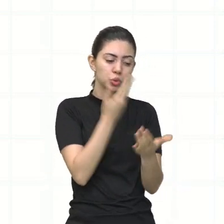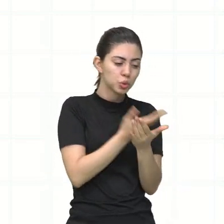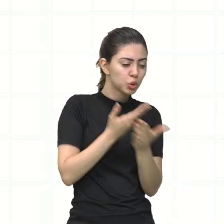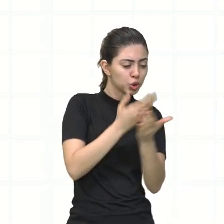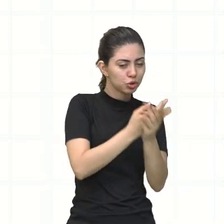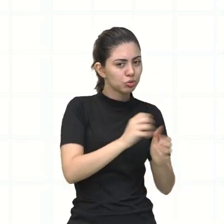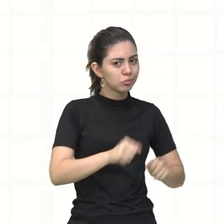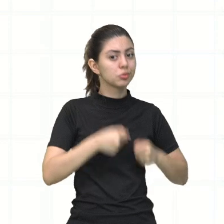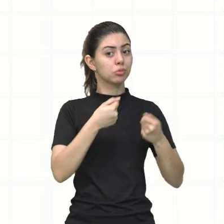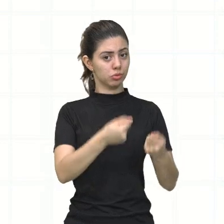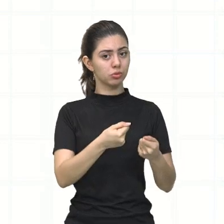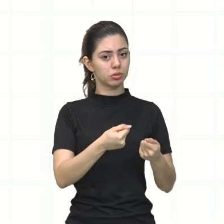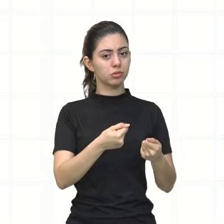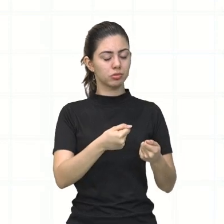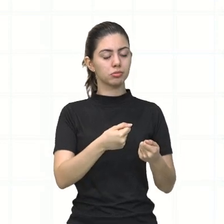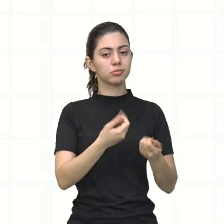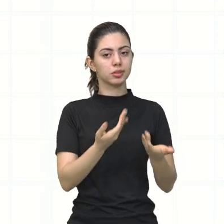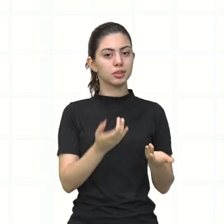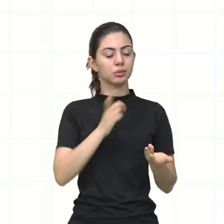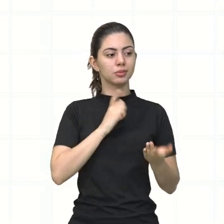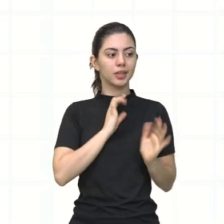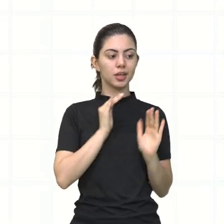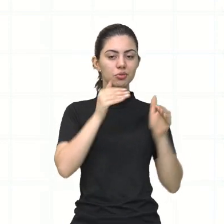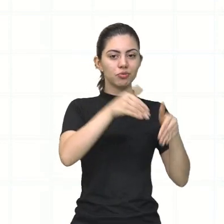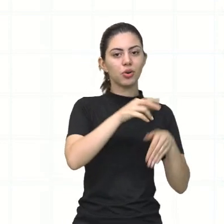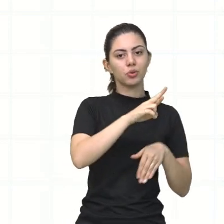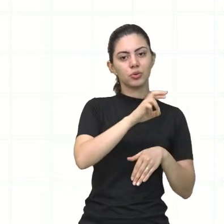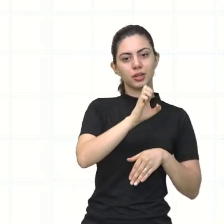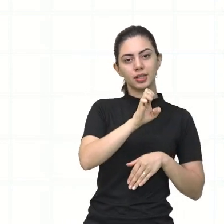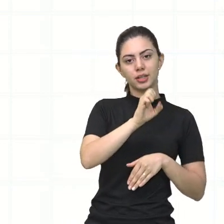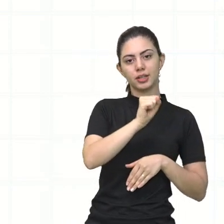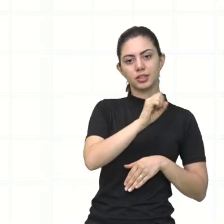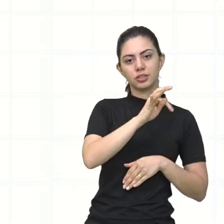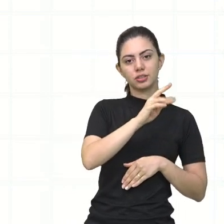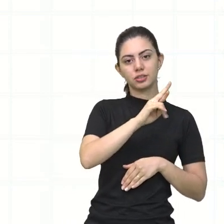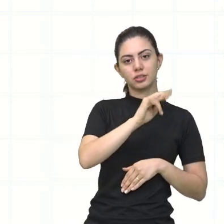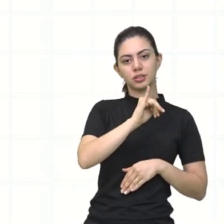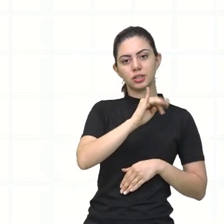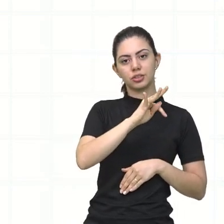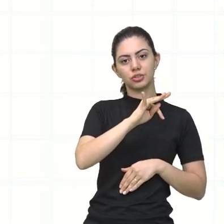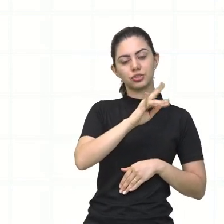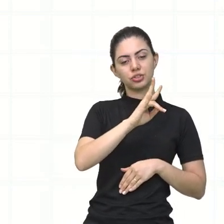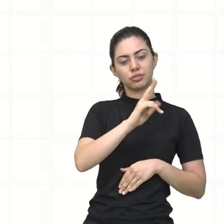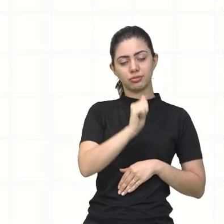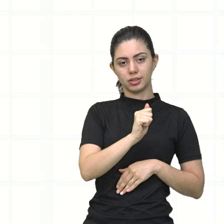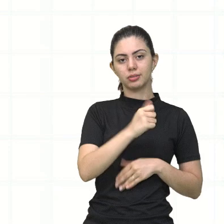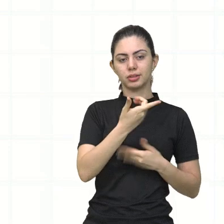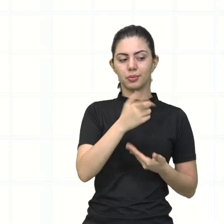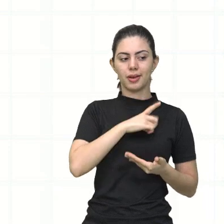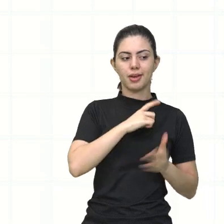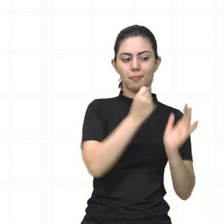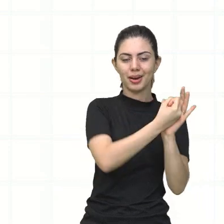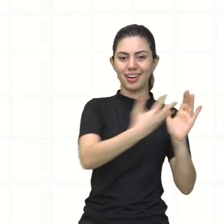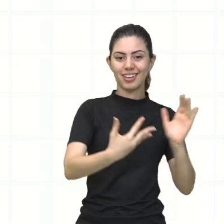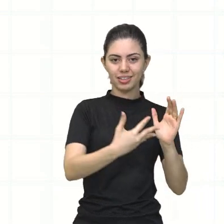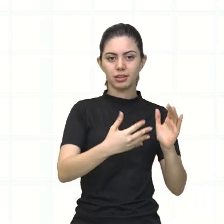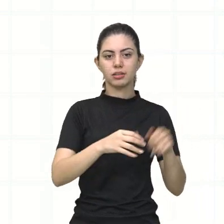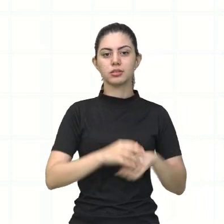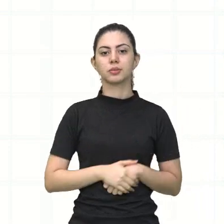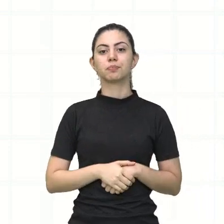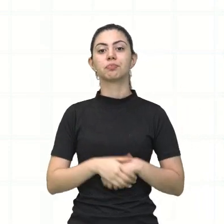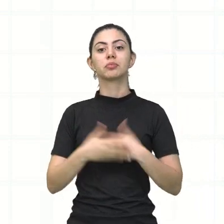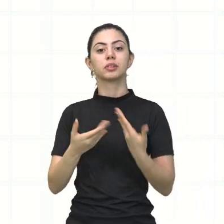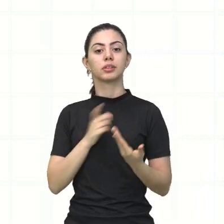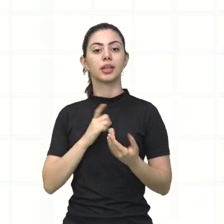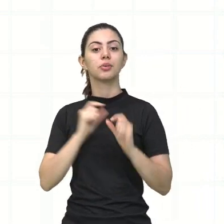com dedicação. Restritiva. Dei a característica deles. Explicativa, que tem